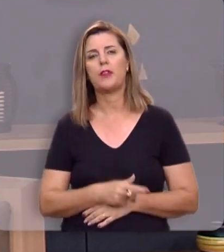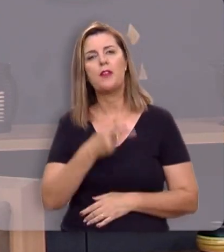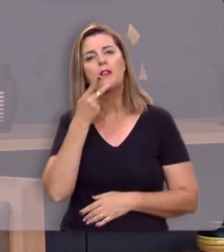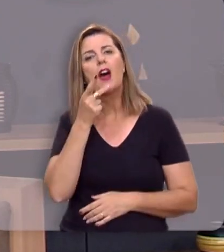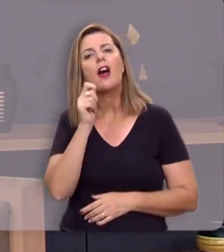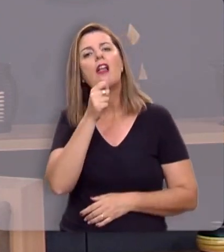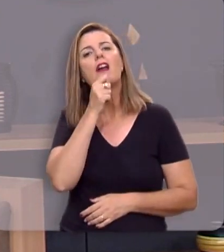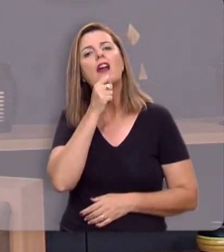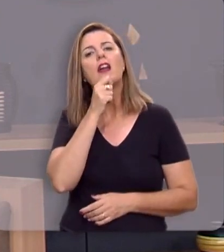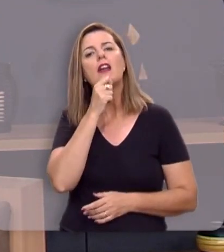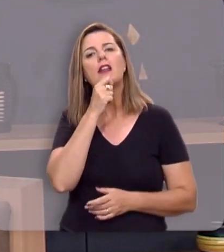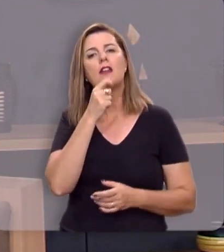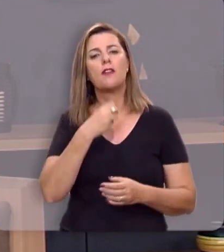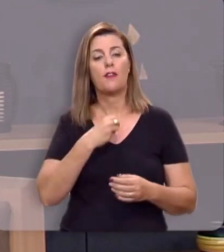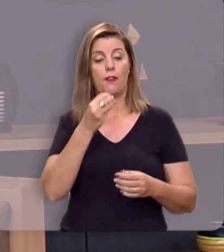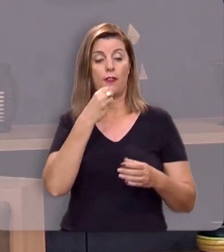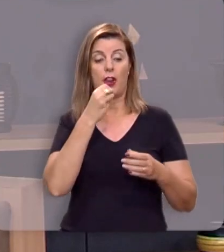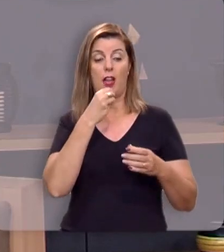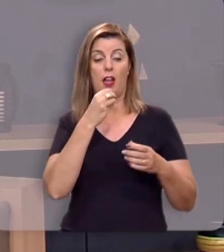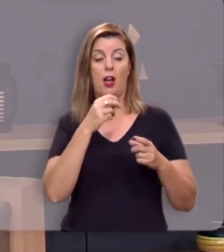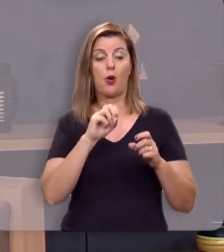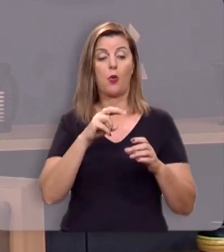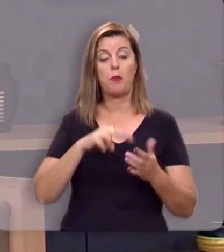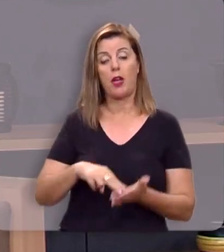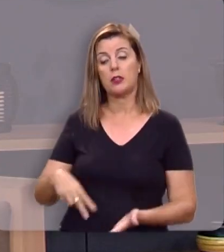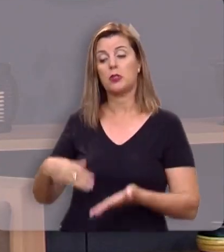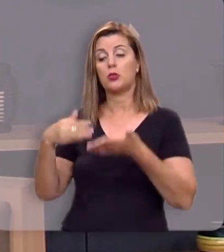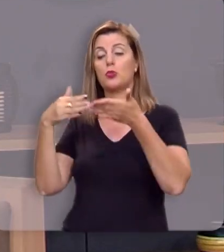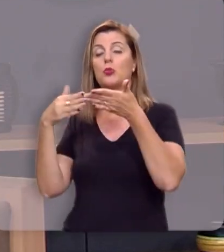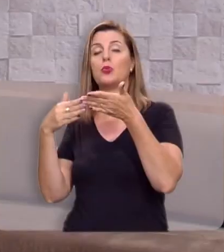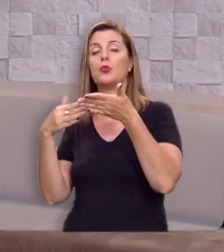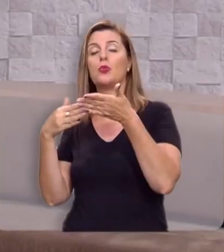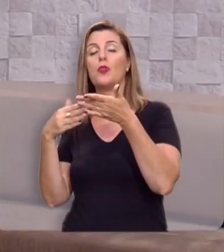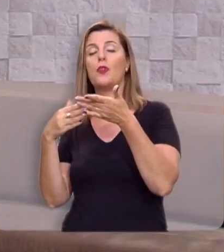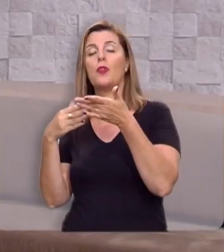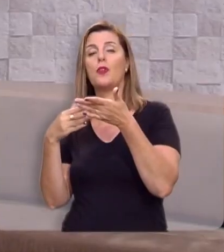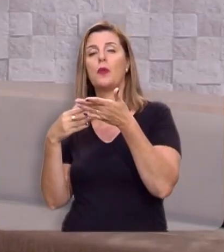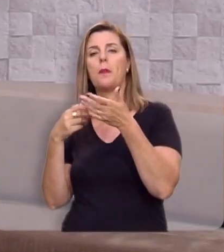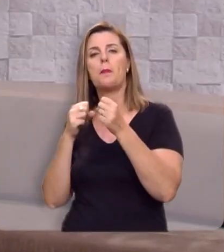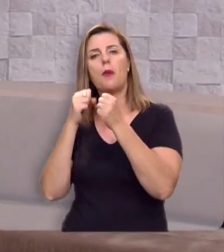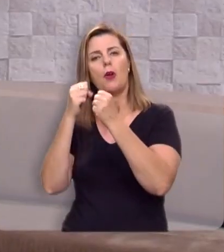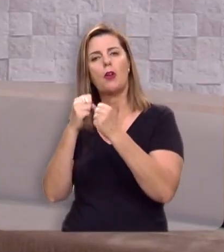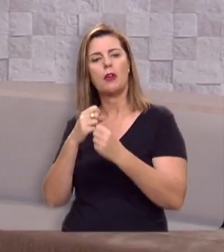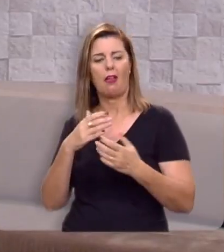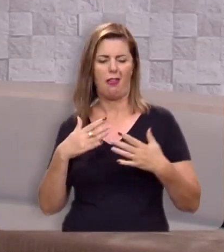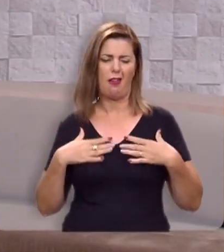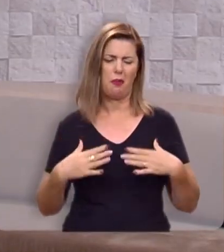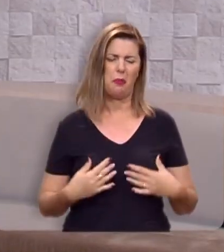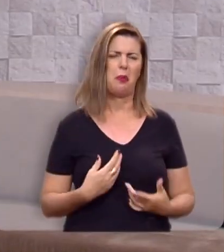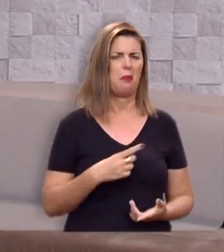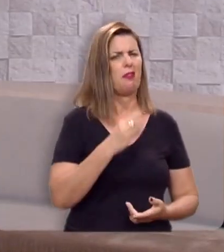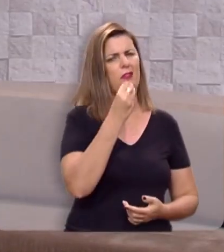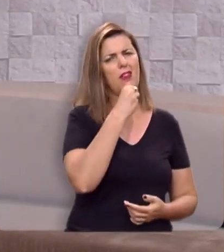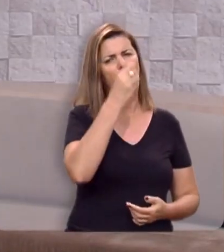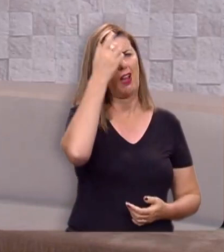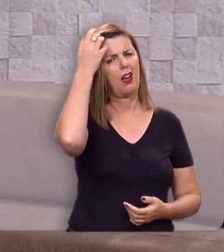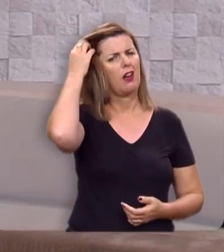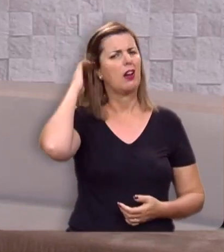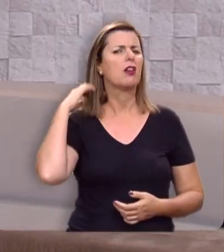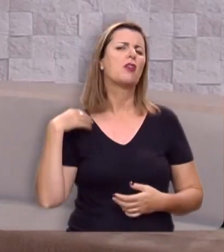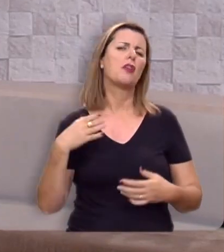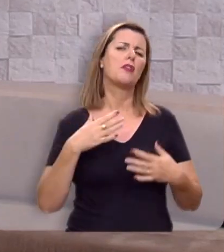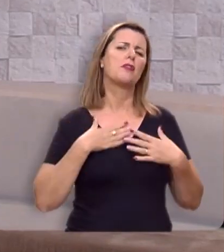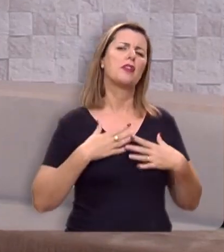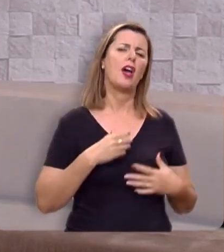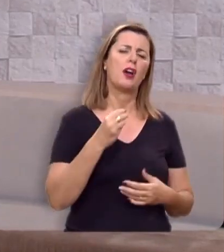assim, semeia-se em fraqueza, ressuscita-se em poder. Esse corpo nosso tem fraquezas. Nós temos fraquezas